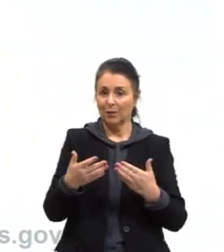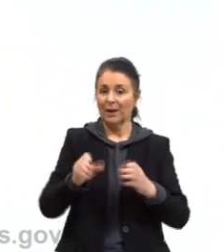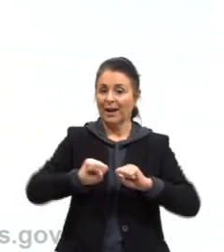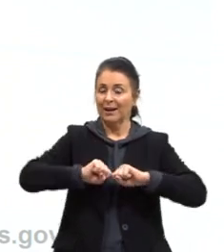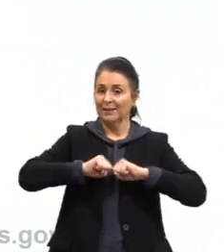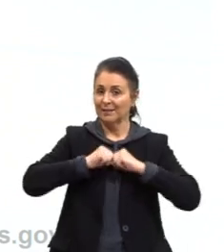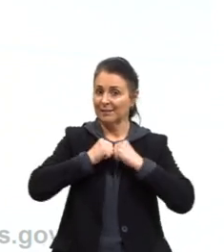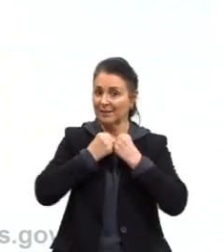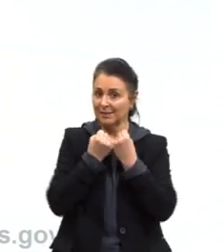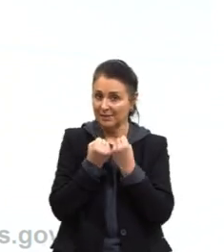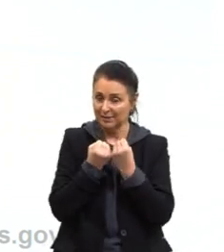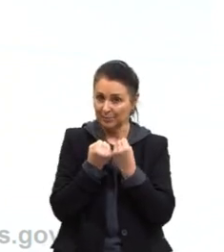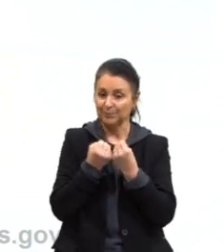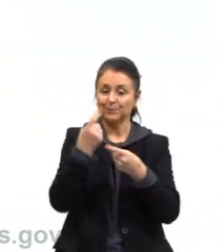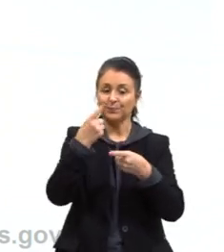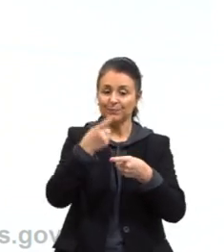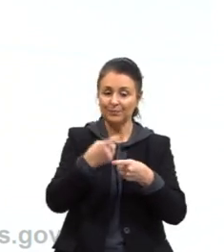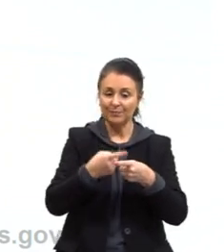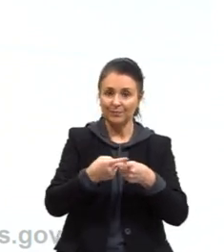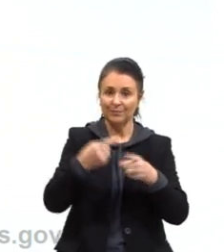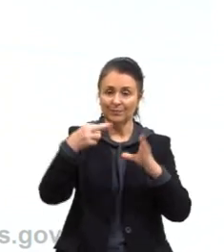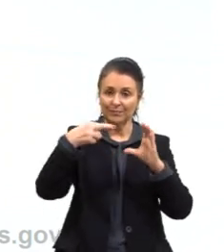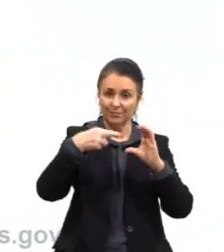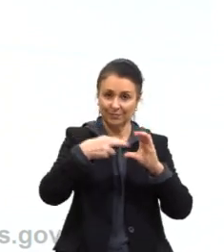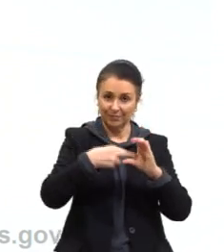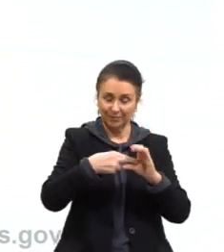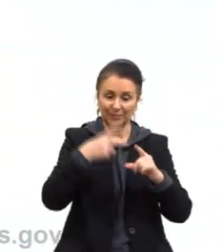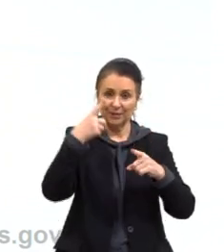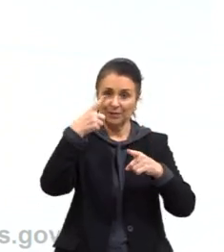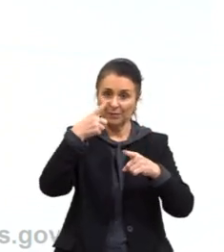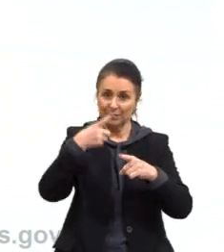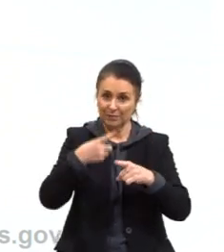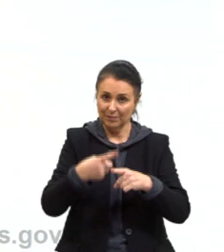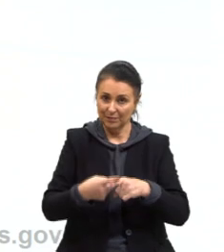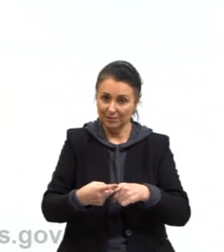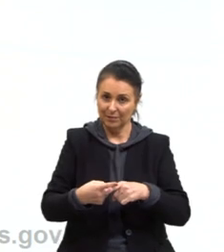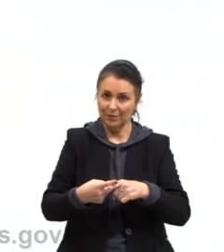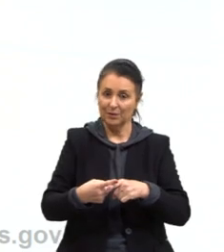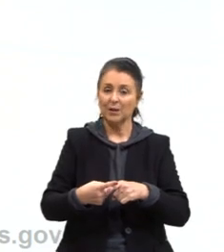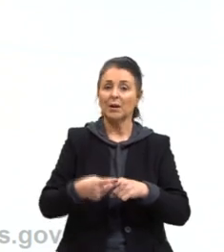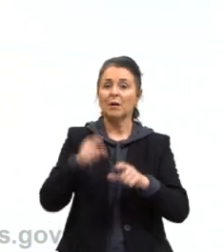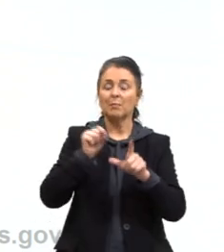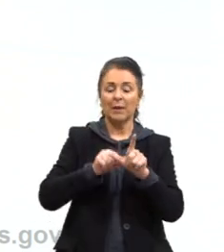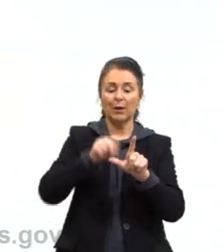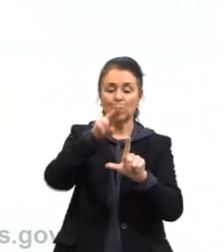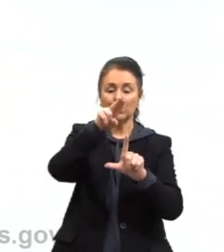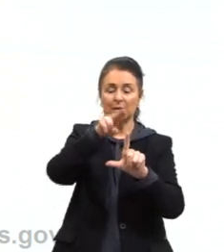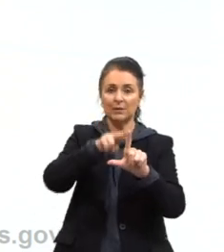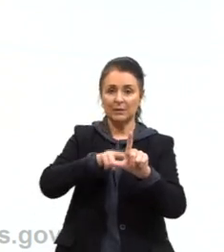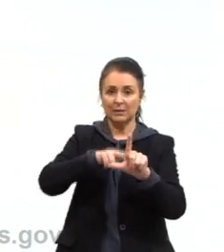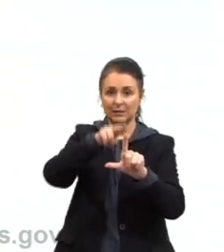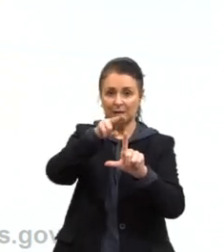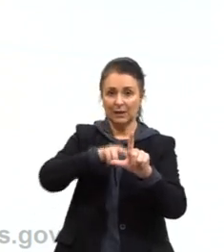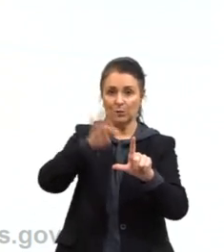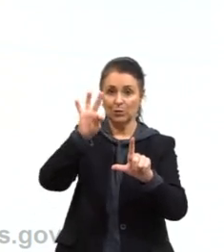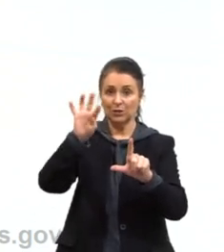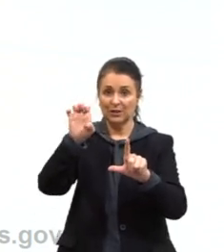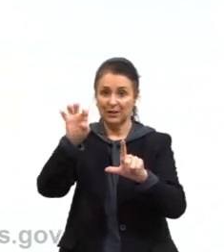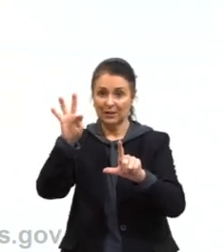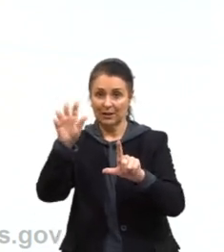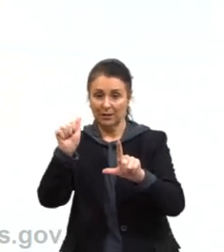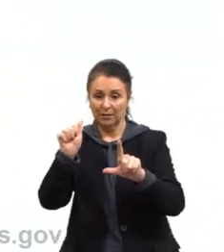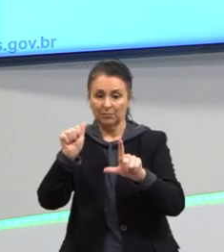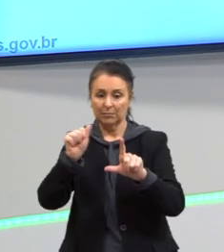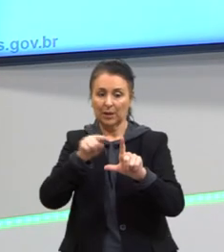a força multiplicado pelo raio é multiplicado pelo seno de teto Ah porque o que pode haver um